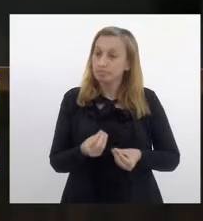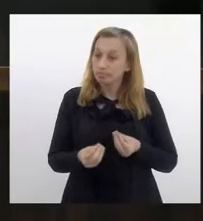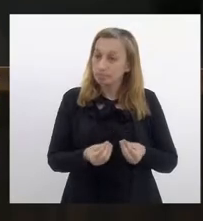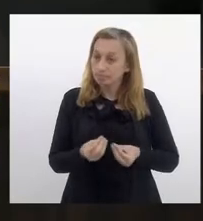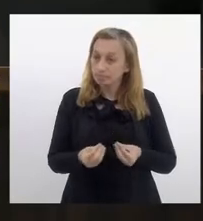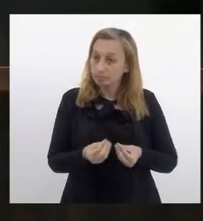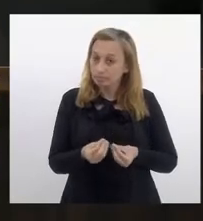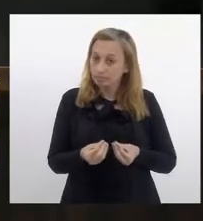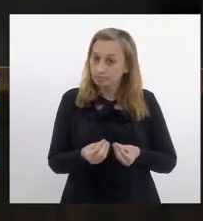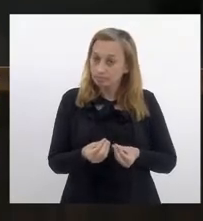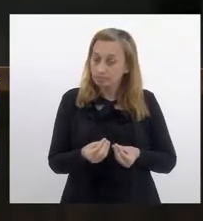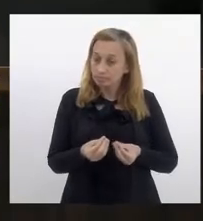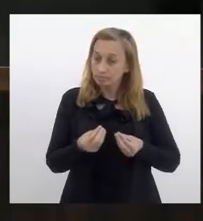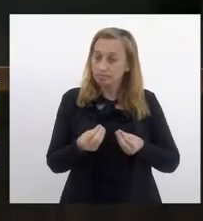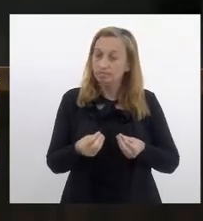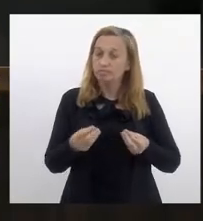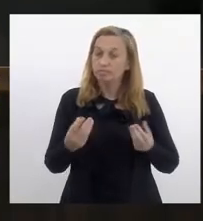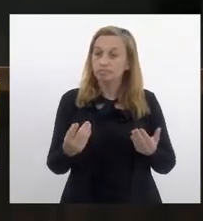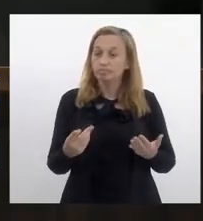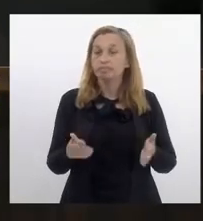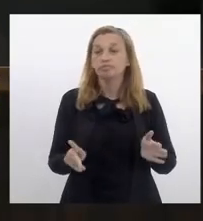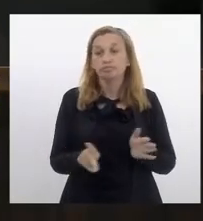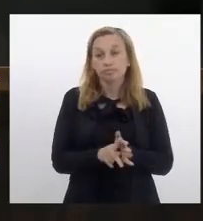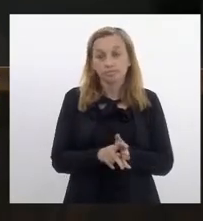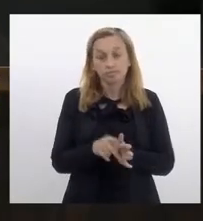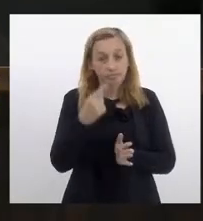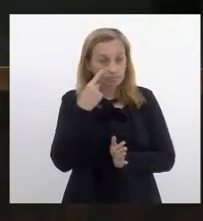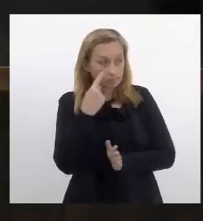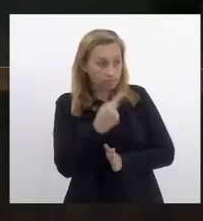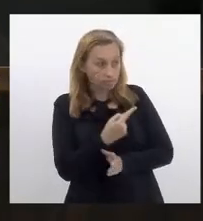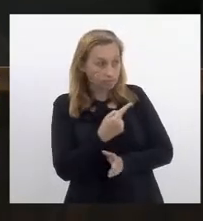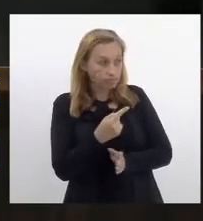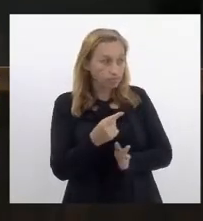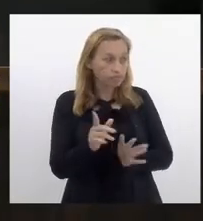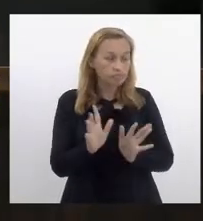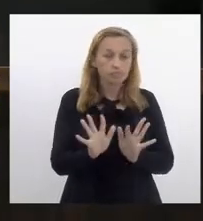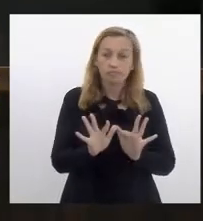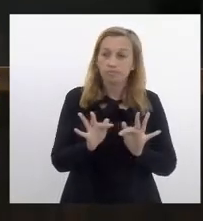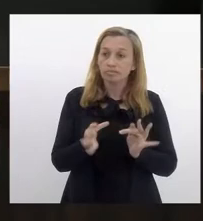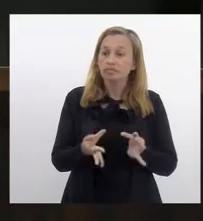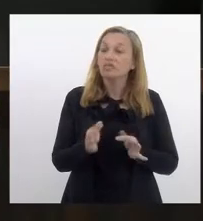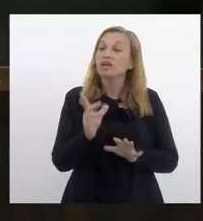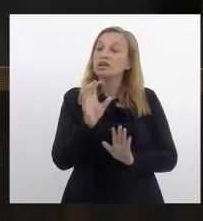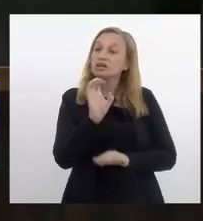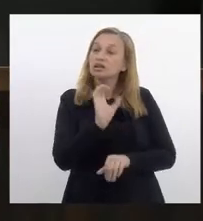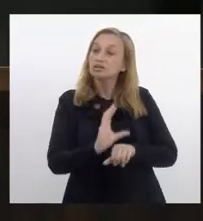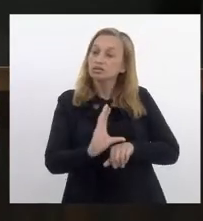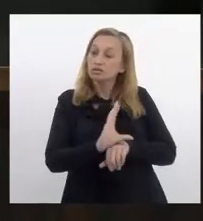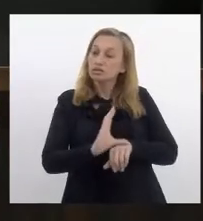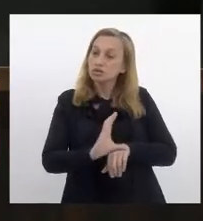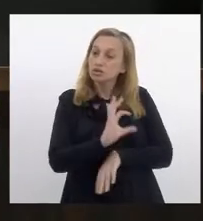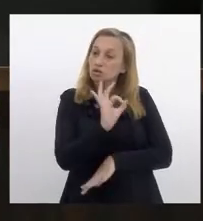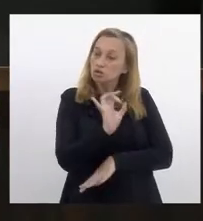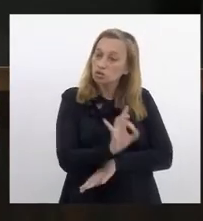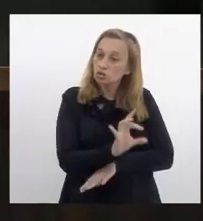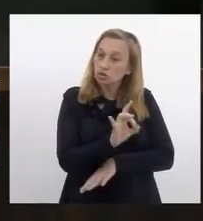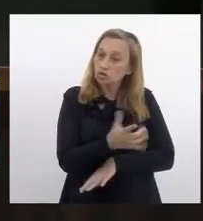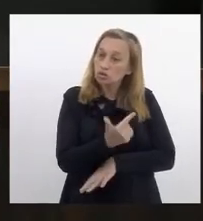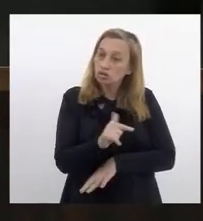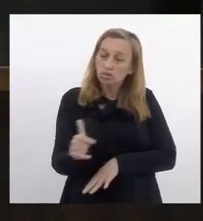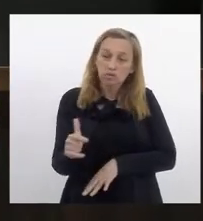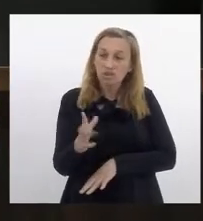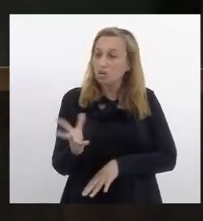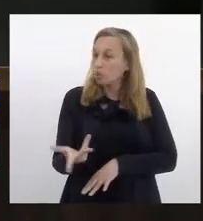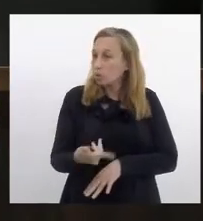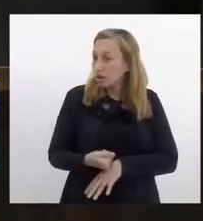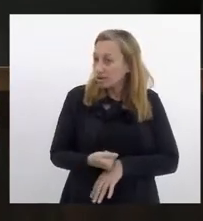que se encontra o projeto, se você, Vossa Excelência, der pura e simplesmente pela constitucionalidade... Nós não temos a